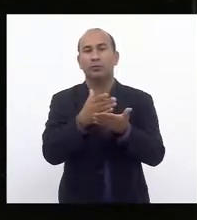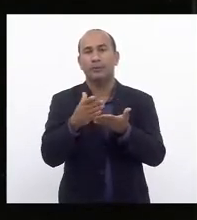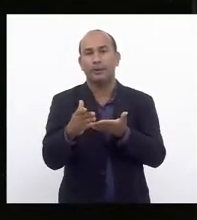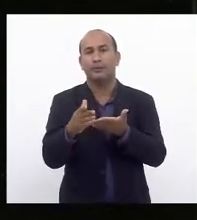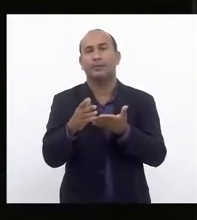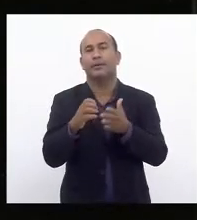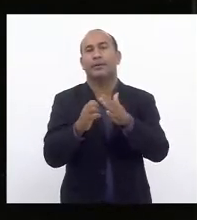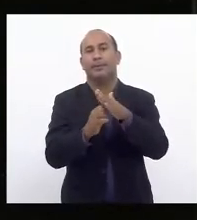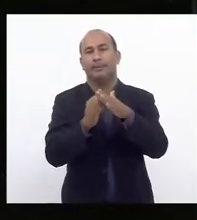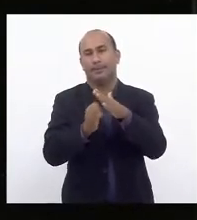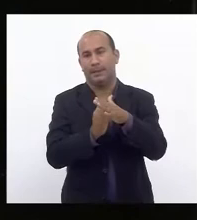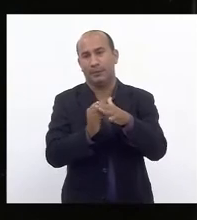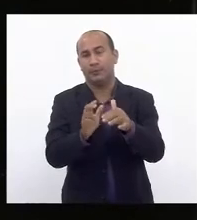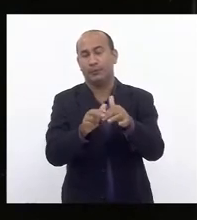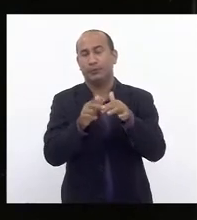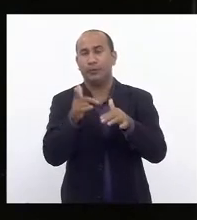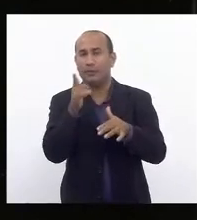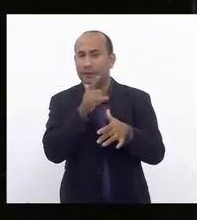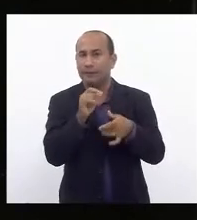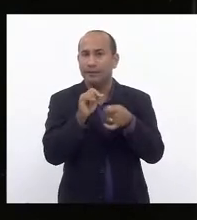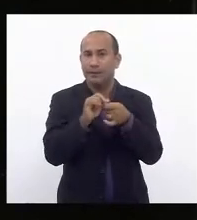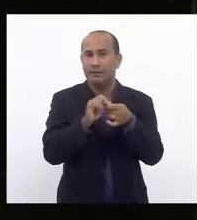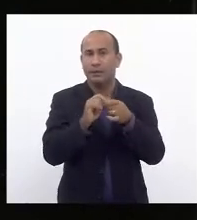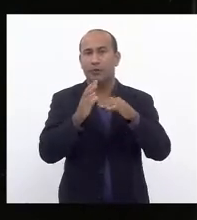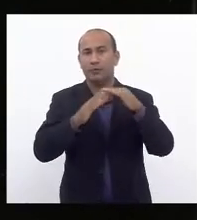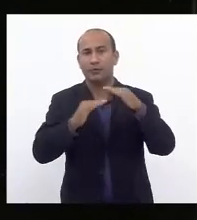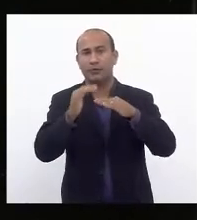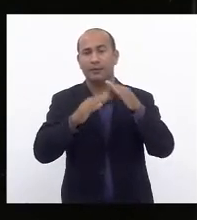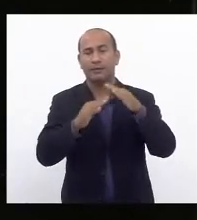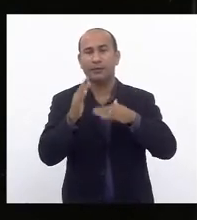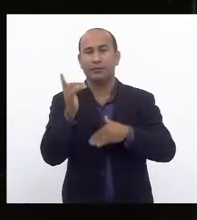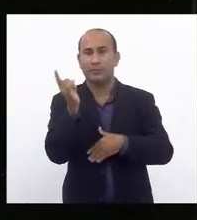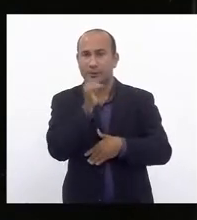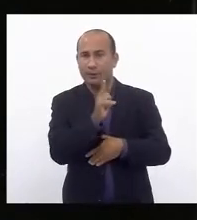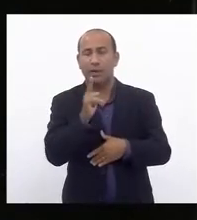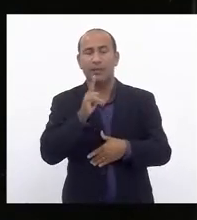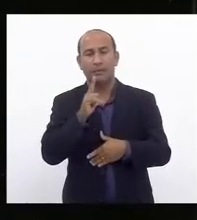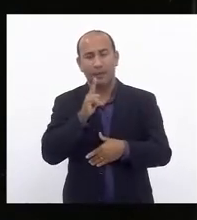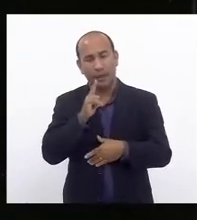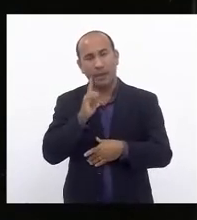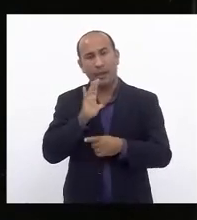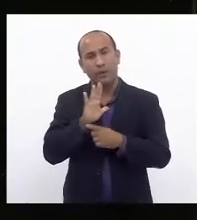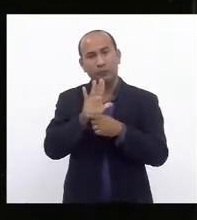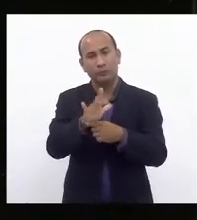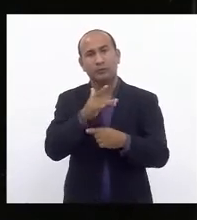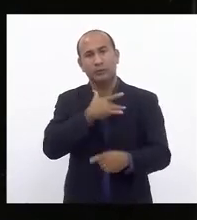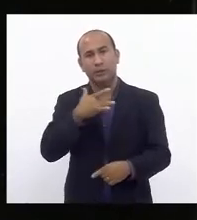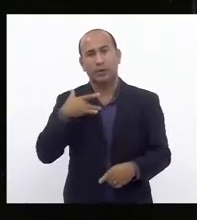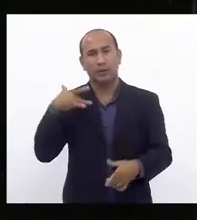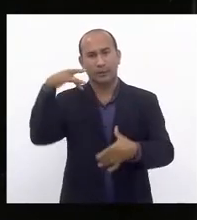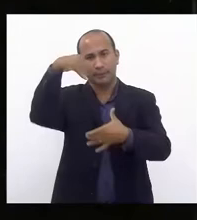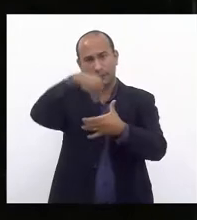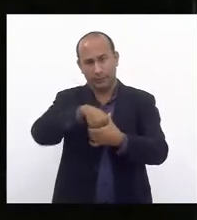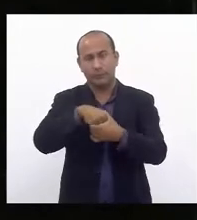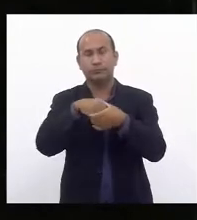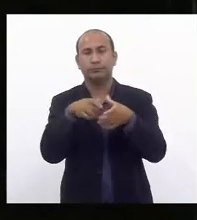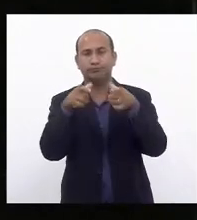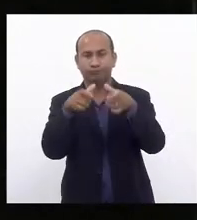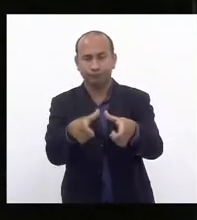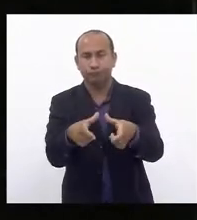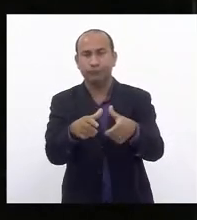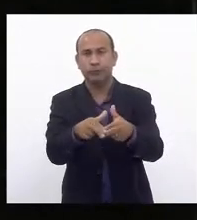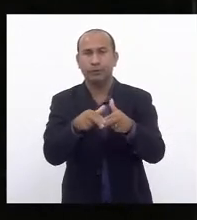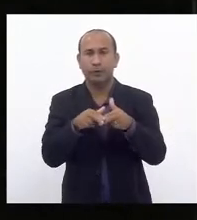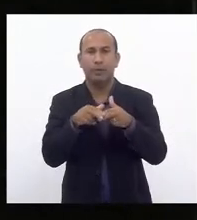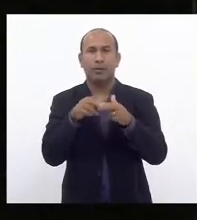consegue fazer com que esses servidores tenham um atendimento de saúde dentro dessas unidades,